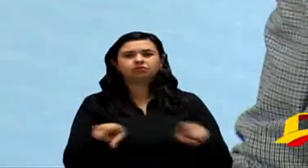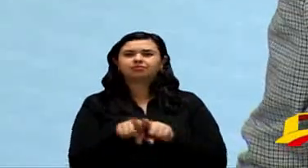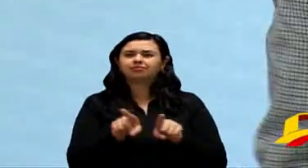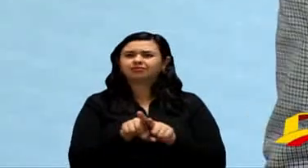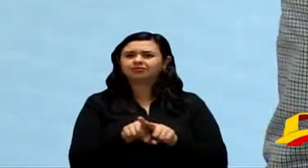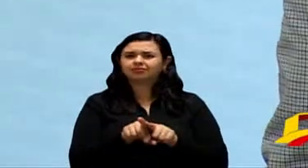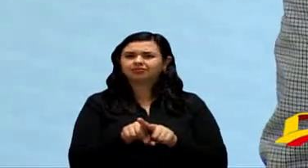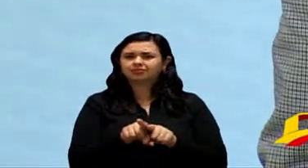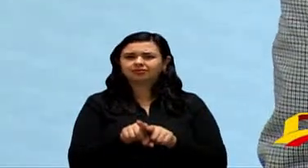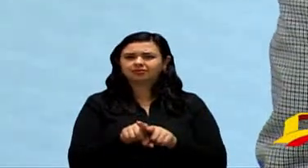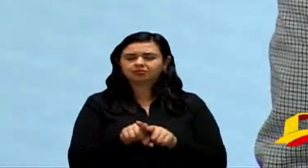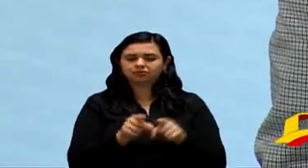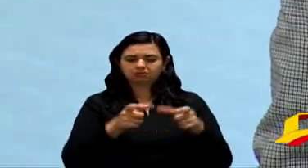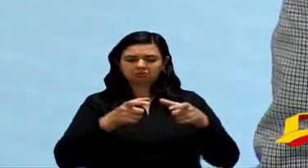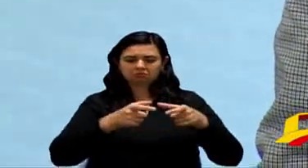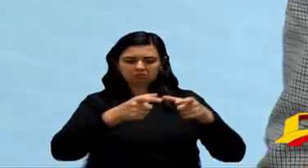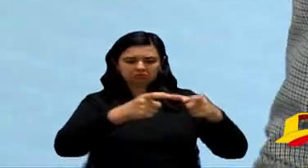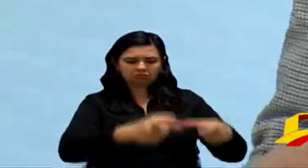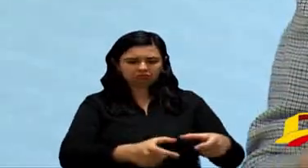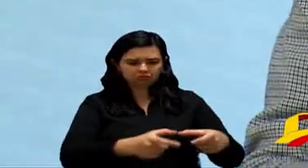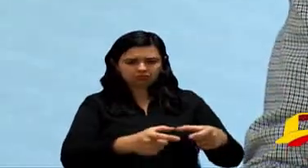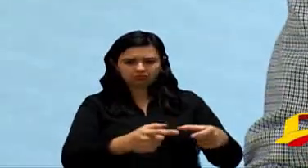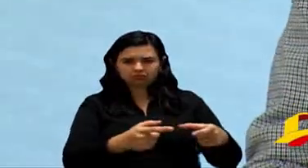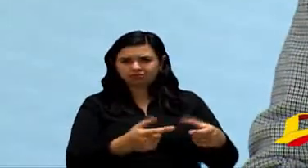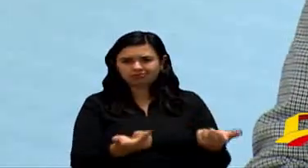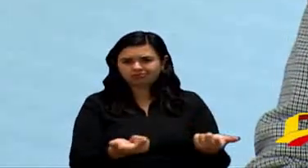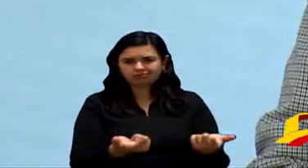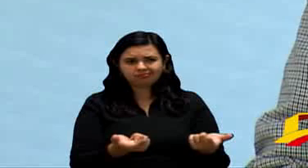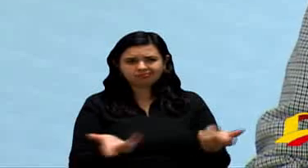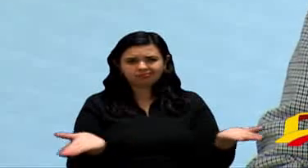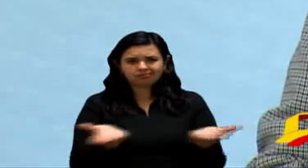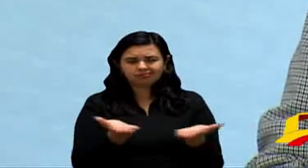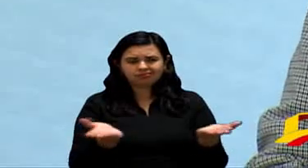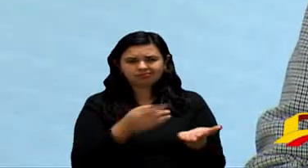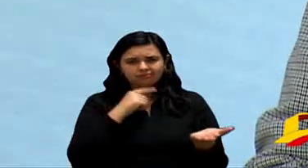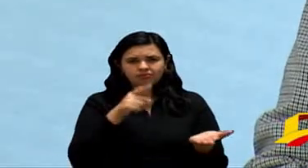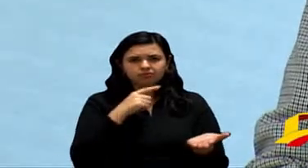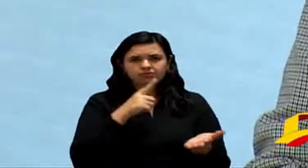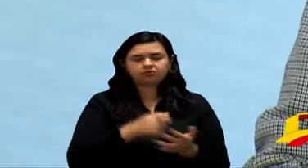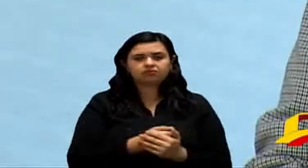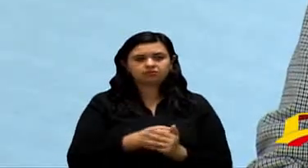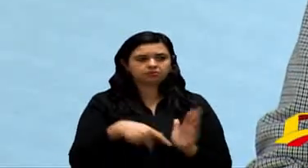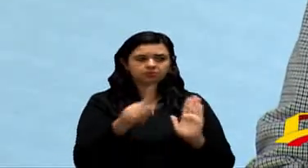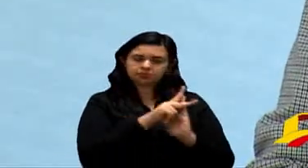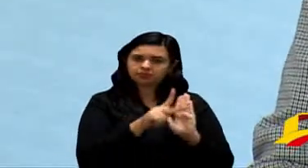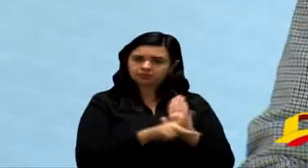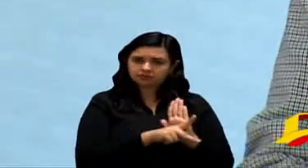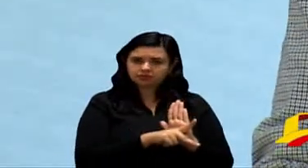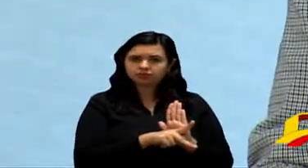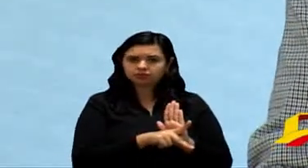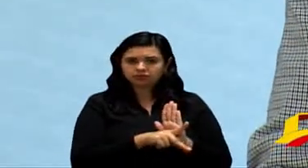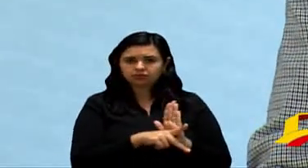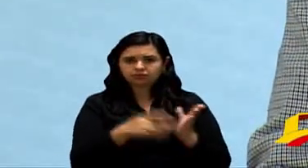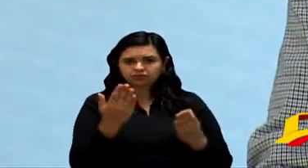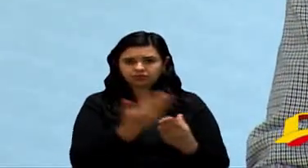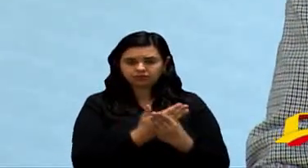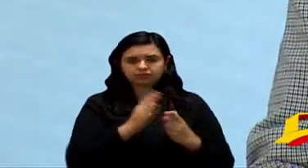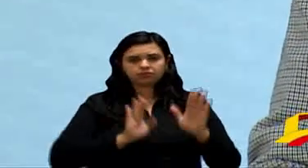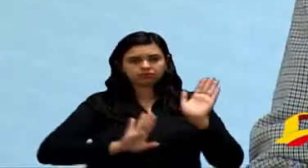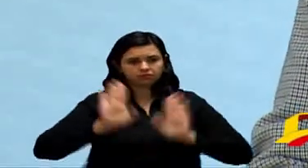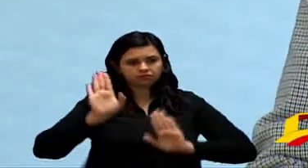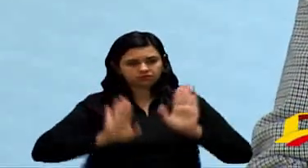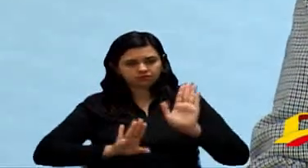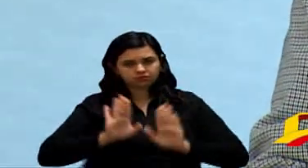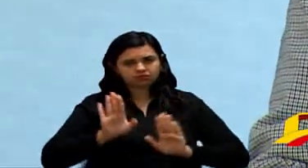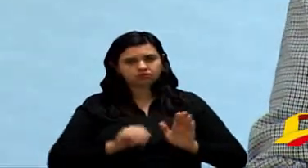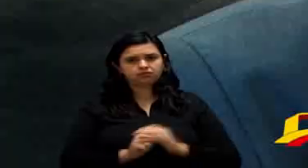nem teriam como ser utilizado nas escolas espaço conecta Vereador um projeto para cuidar um processo licitatório para